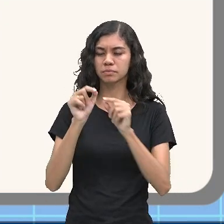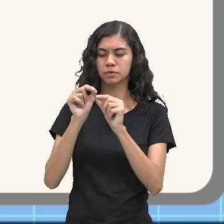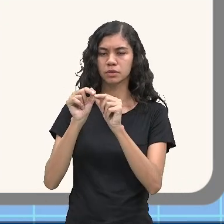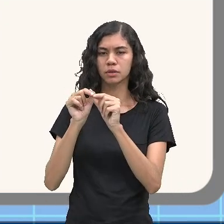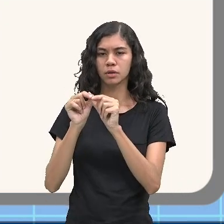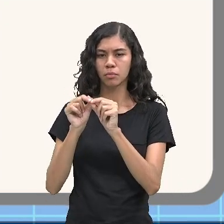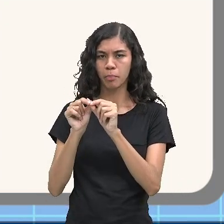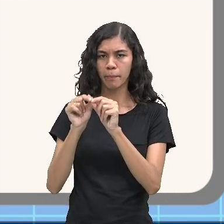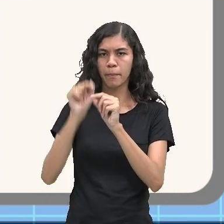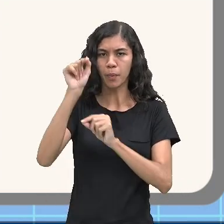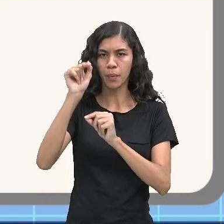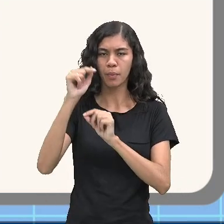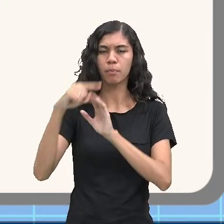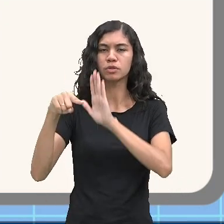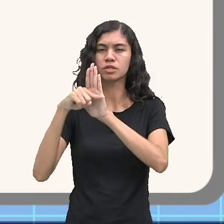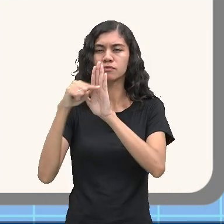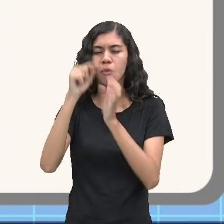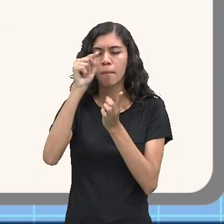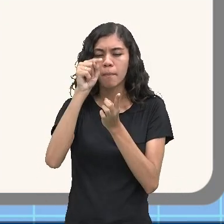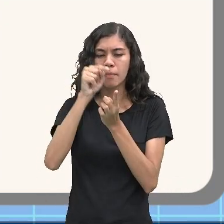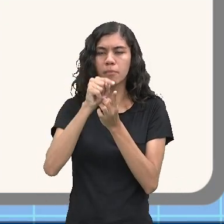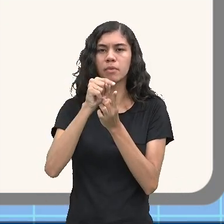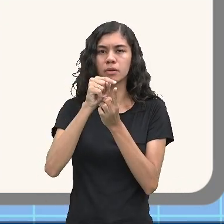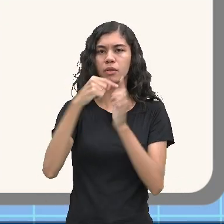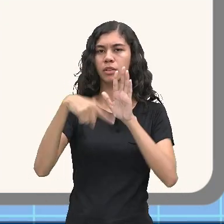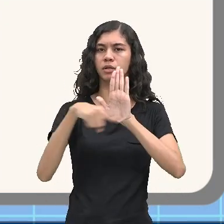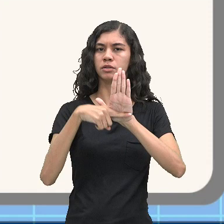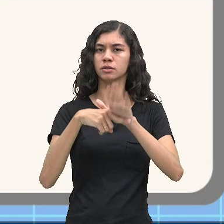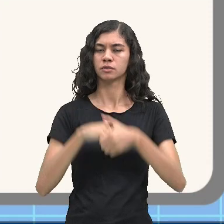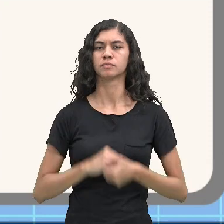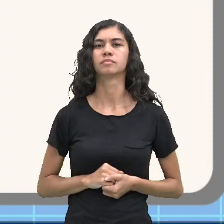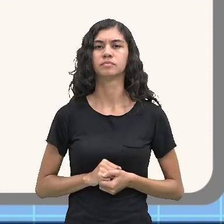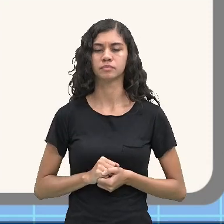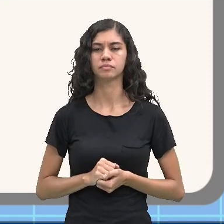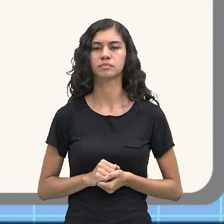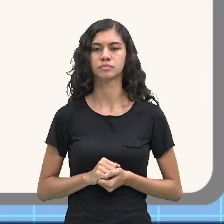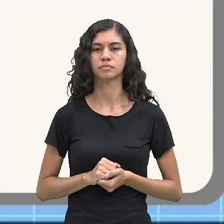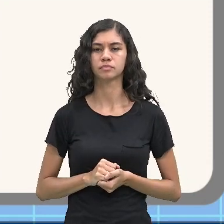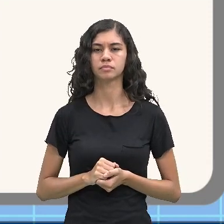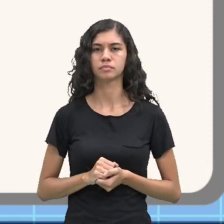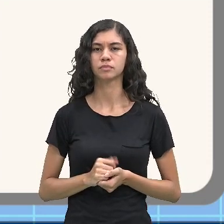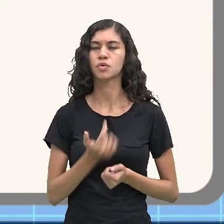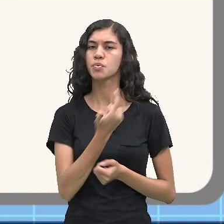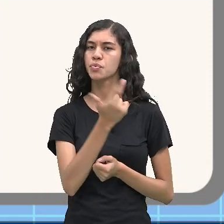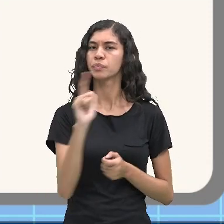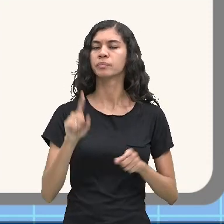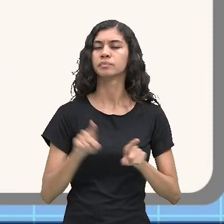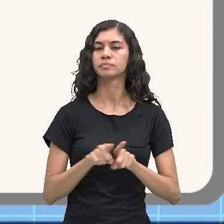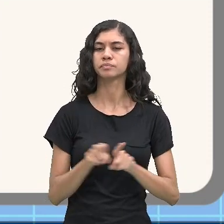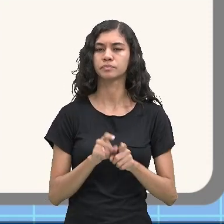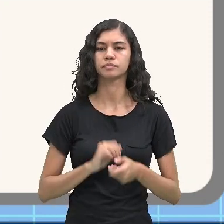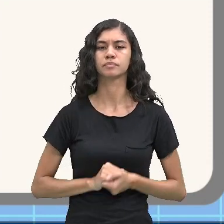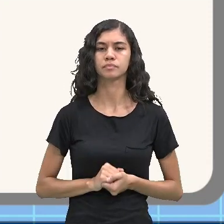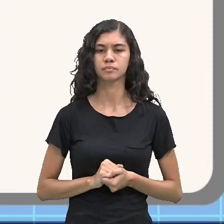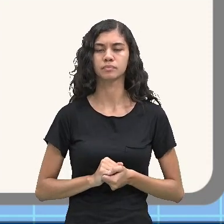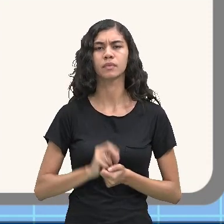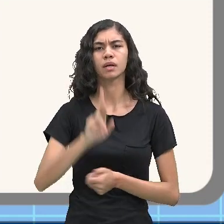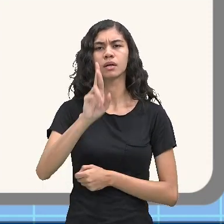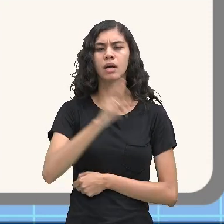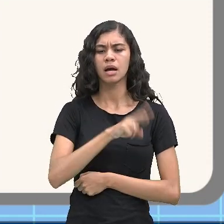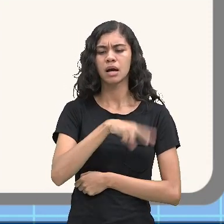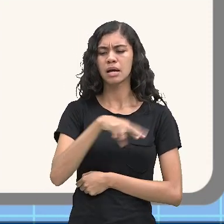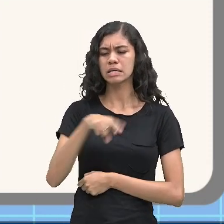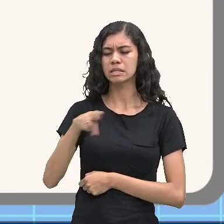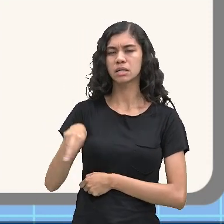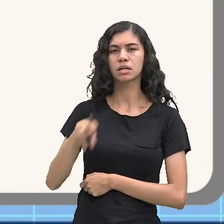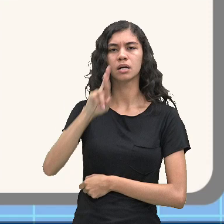polo positivo e a barrinha vertical menor é o polo negativo. E outra questão que nós temos aqui é a resistência interna, que nós denotamos